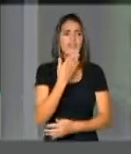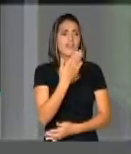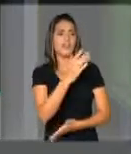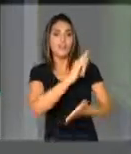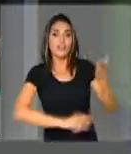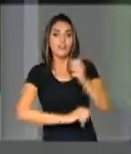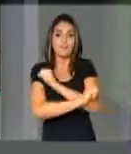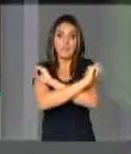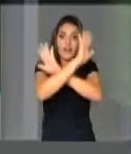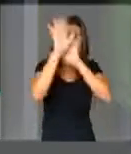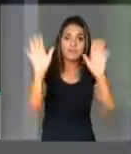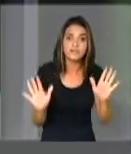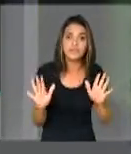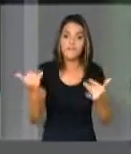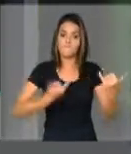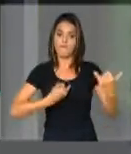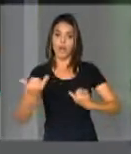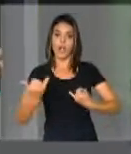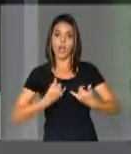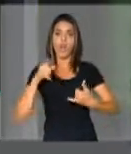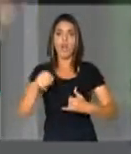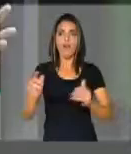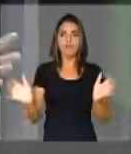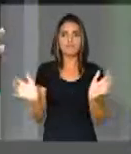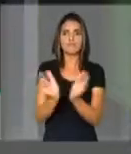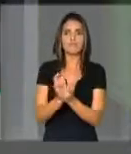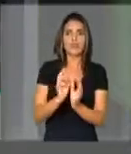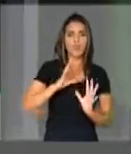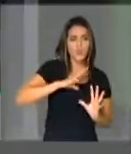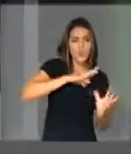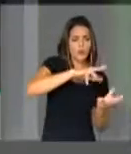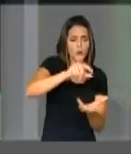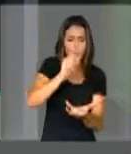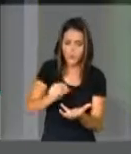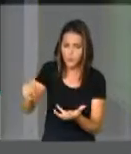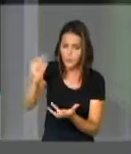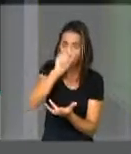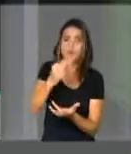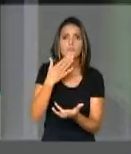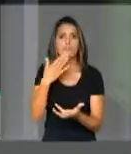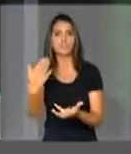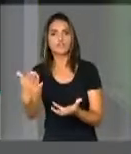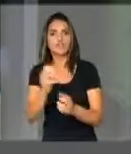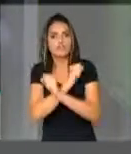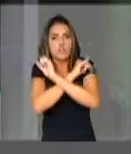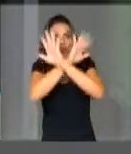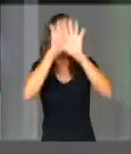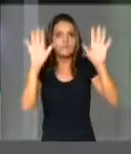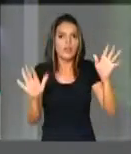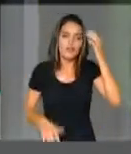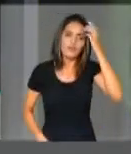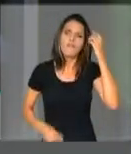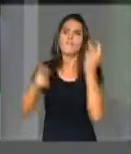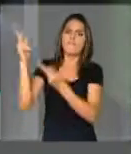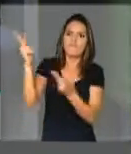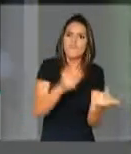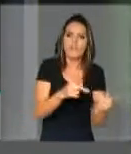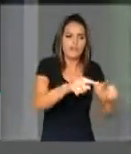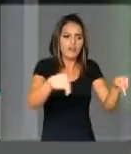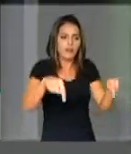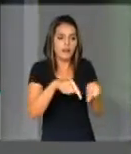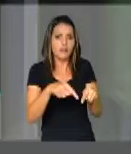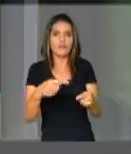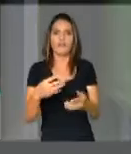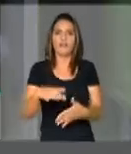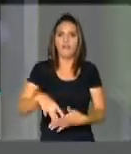é algo defendido hoje em movimentos democráticos no mundo inteiro tá aí a transparência internacional visitando cada gabinete da